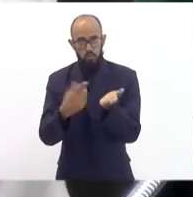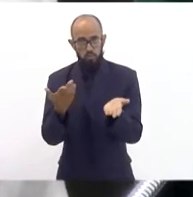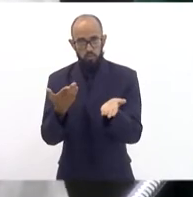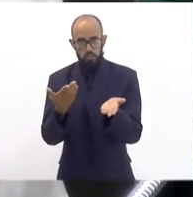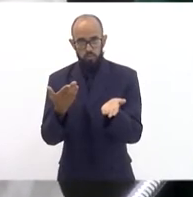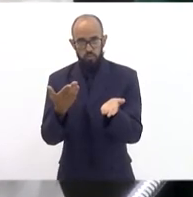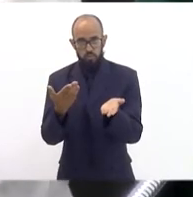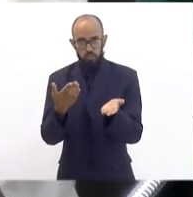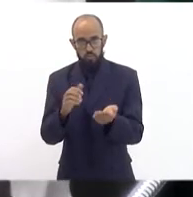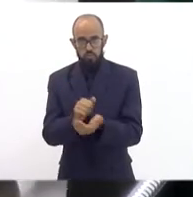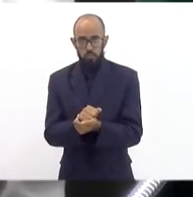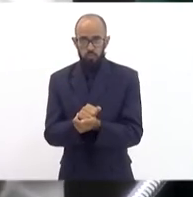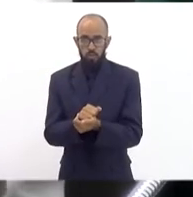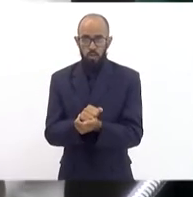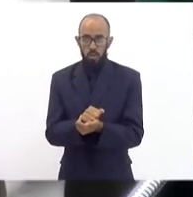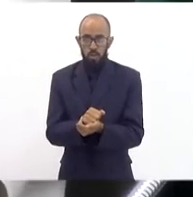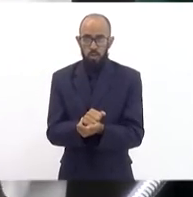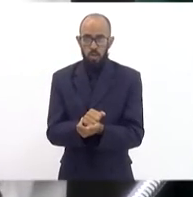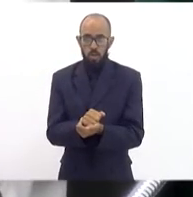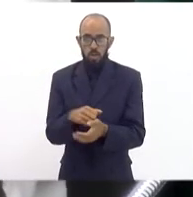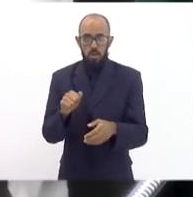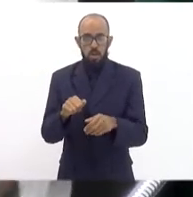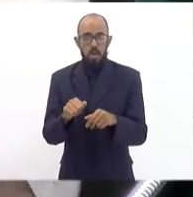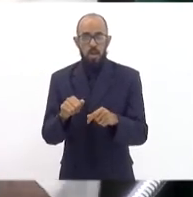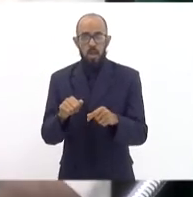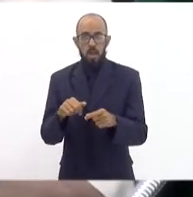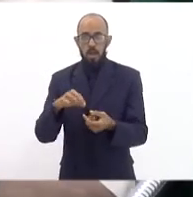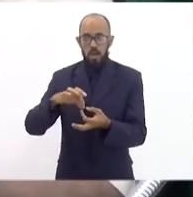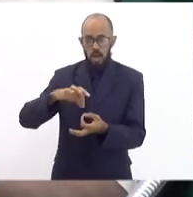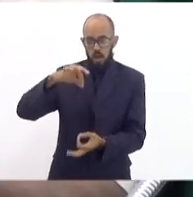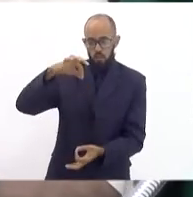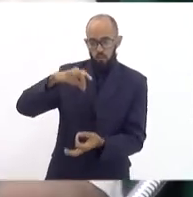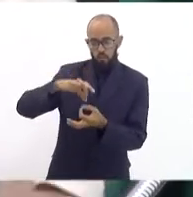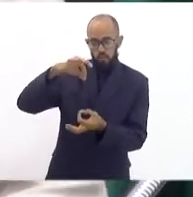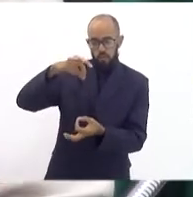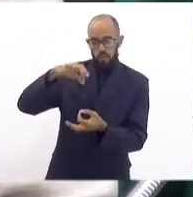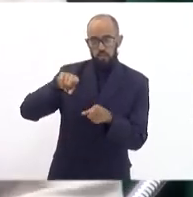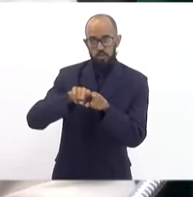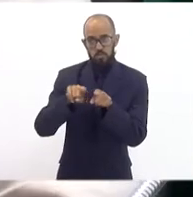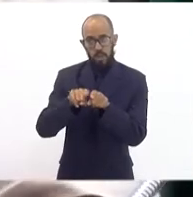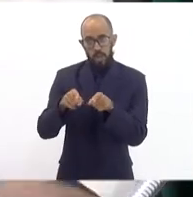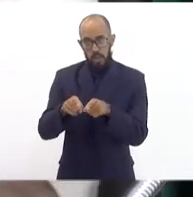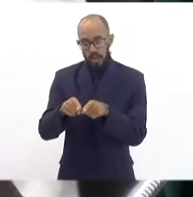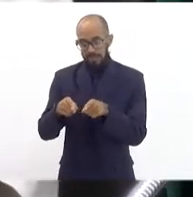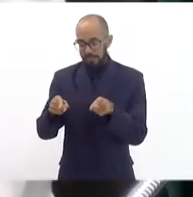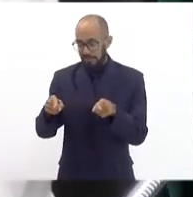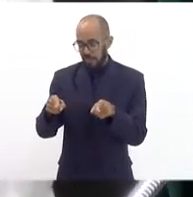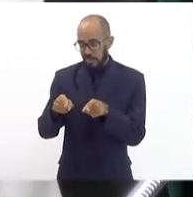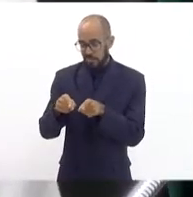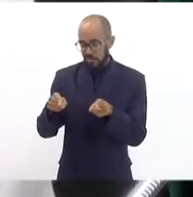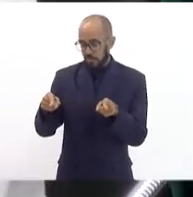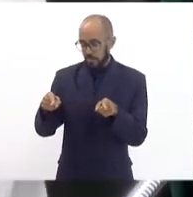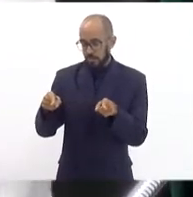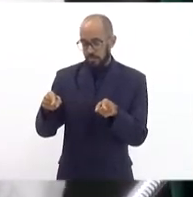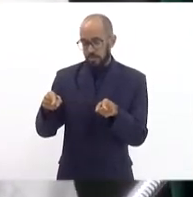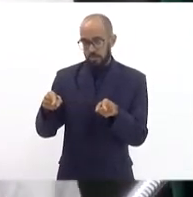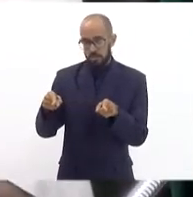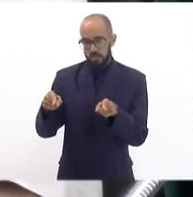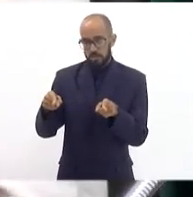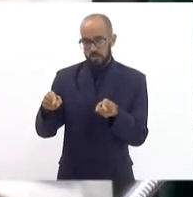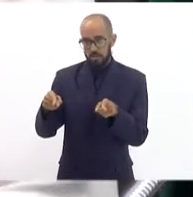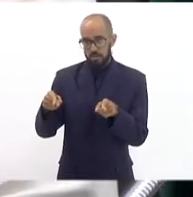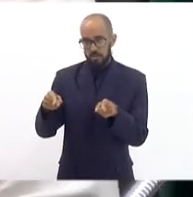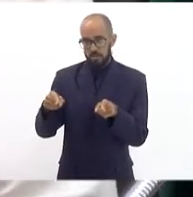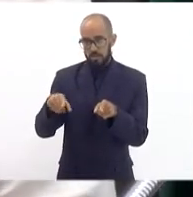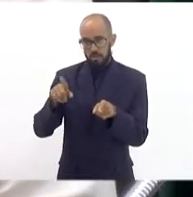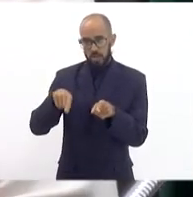discordância tanto em relação à altura como em relação à distância. O que era exatamente